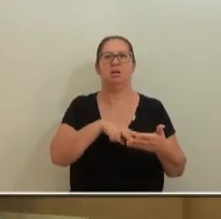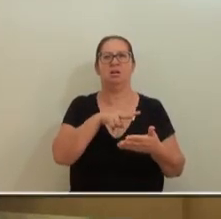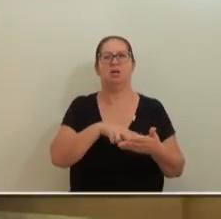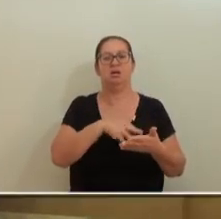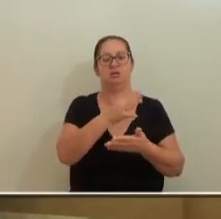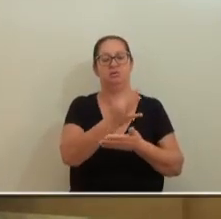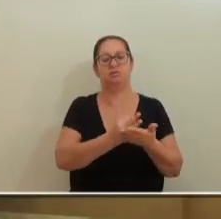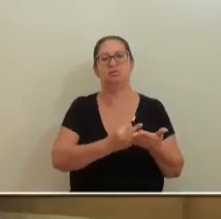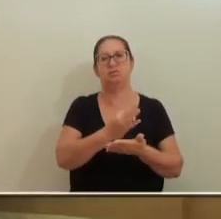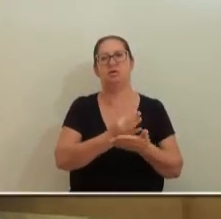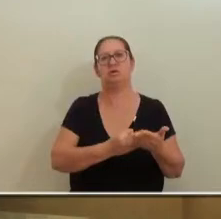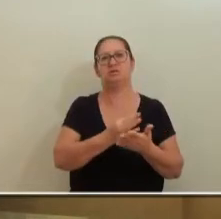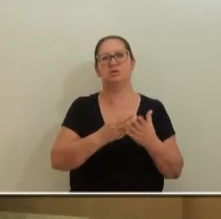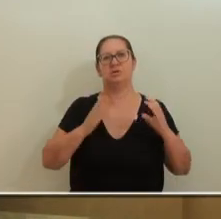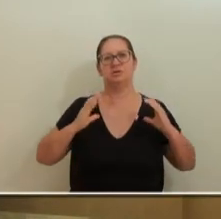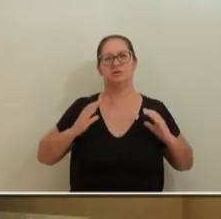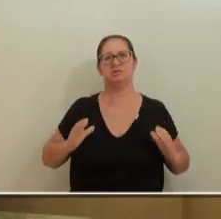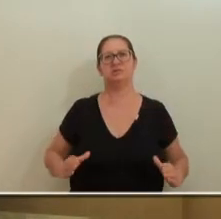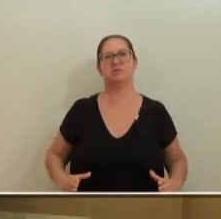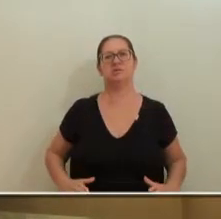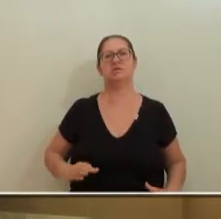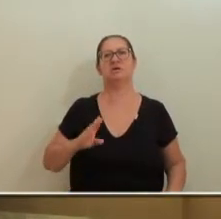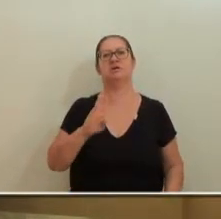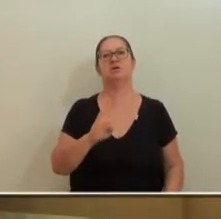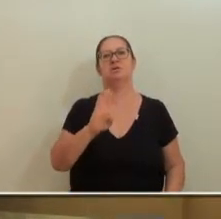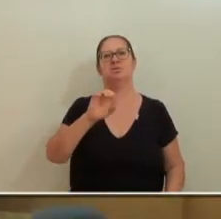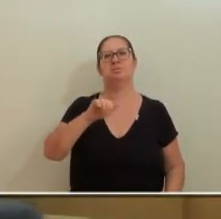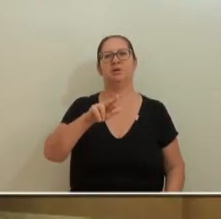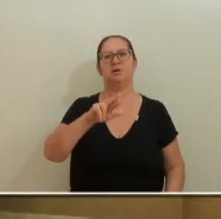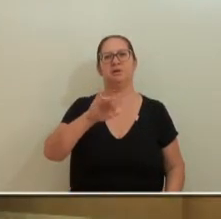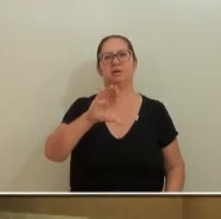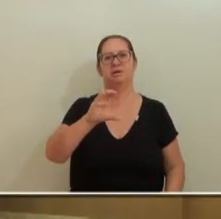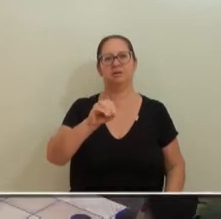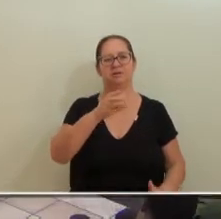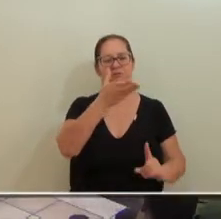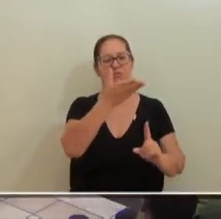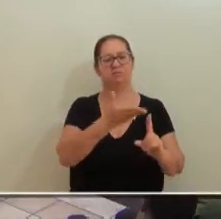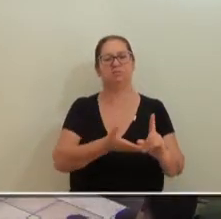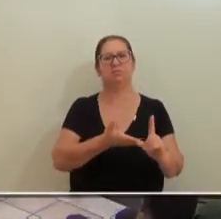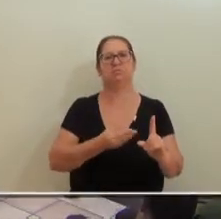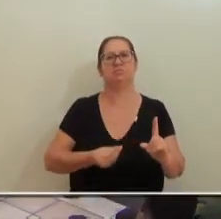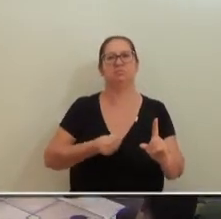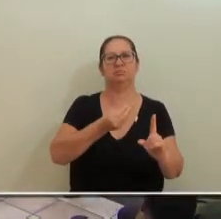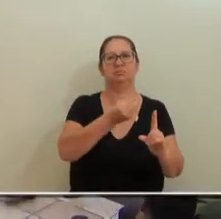de cidadão benemérito de Foz do Iguaçu, que vai ser conferido ao nosso ilustre homenageado.